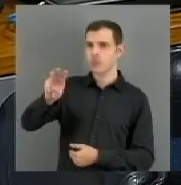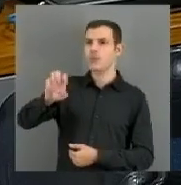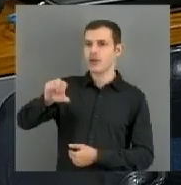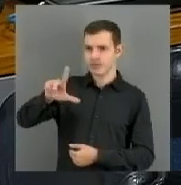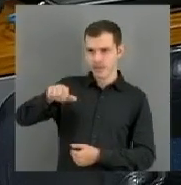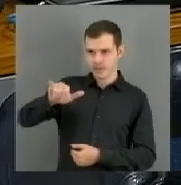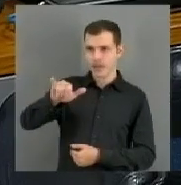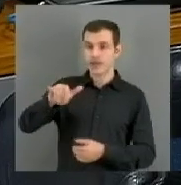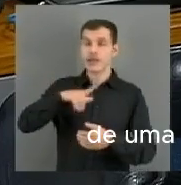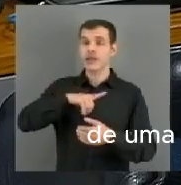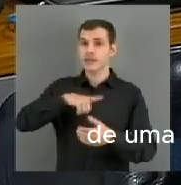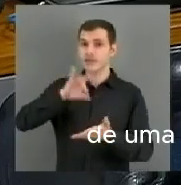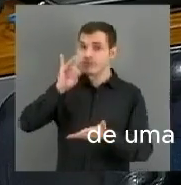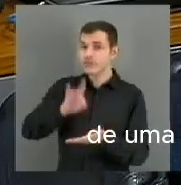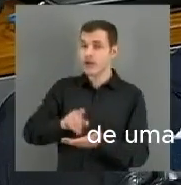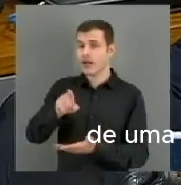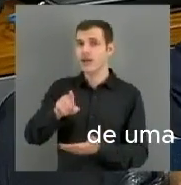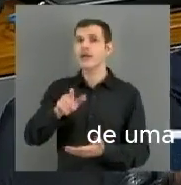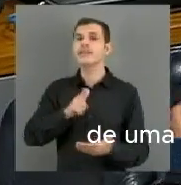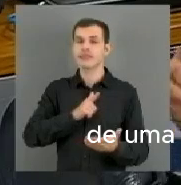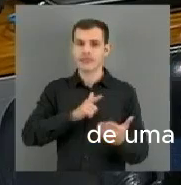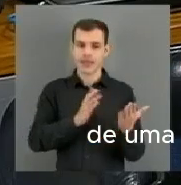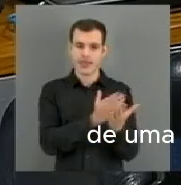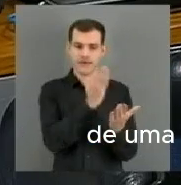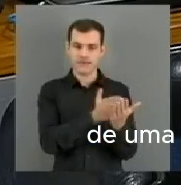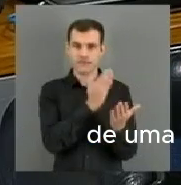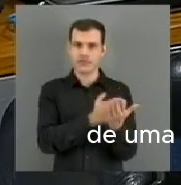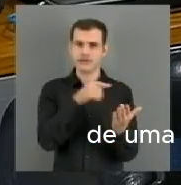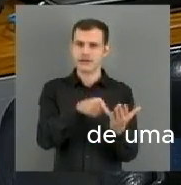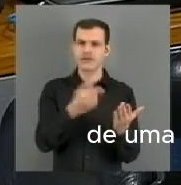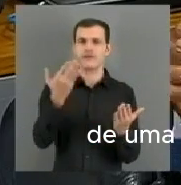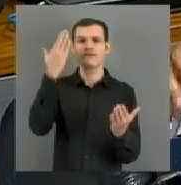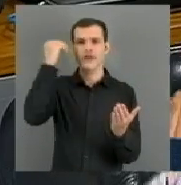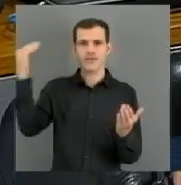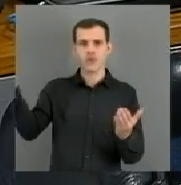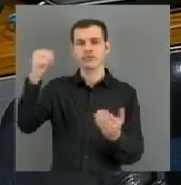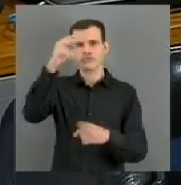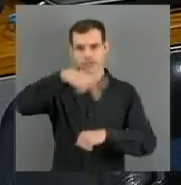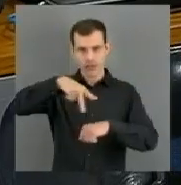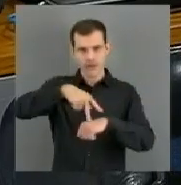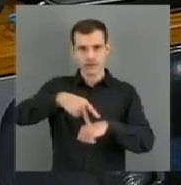todos extraídos de uma das revistas de maior circulação nacional, a Veja,